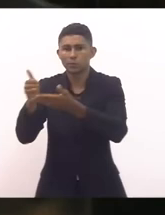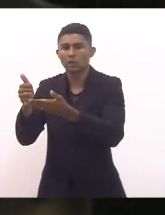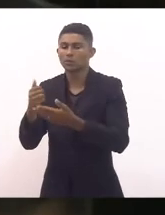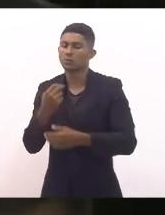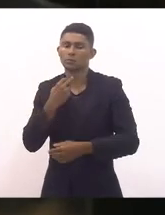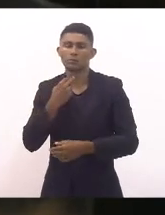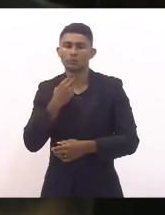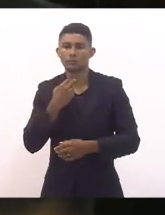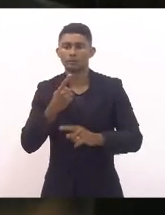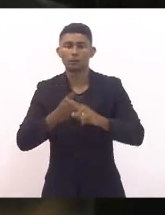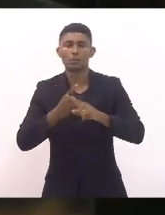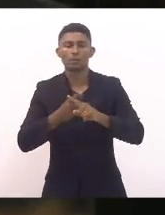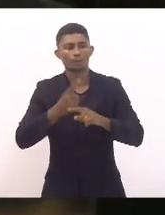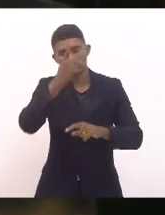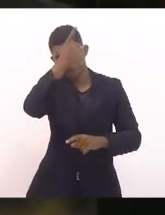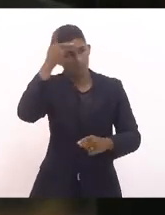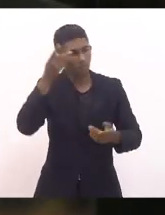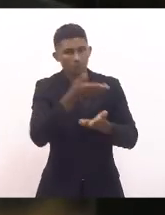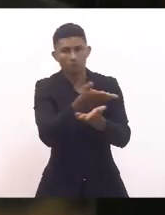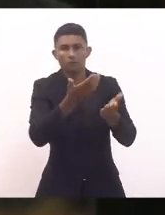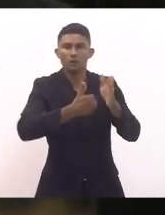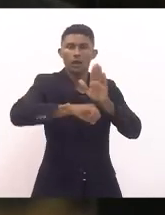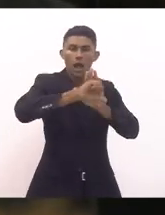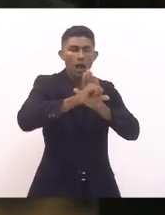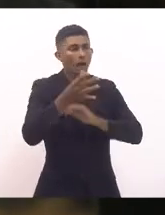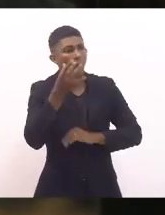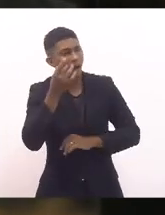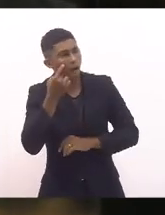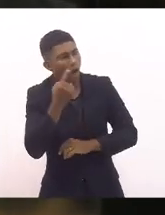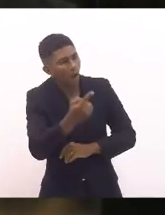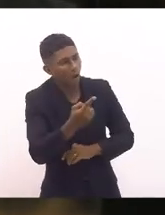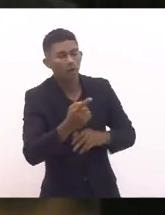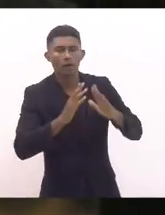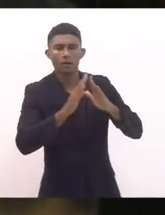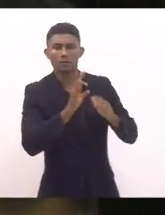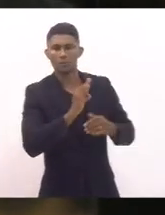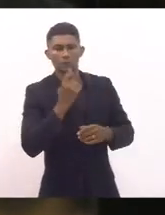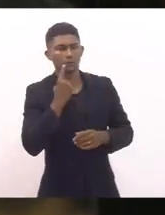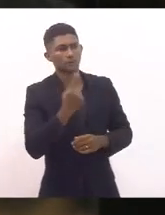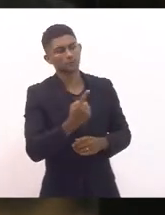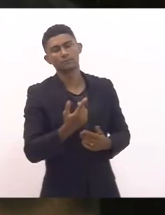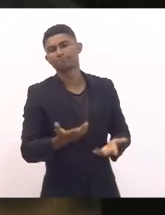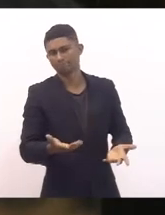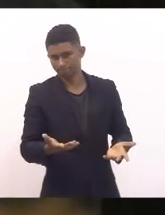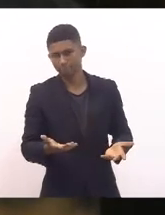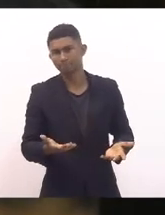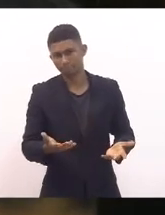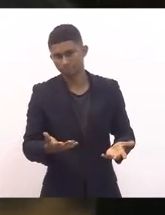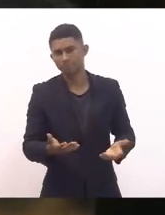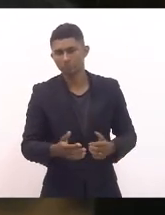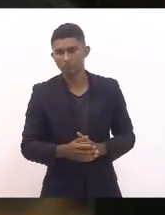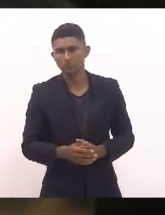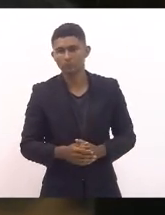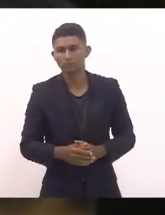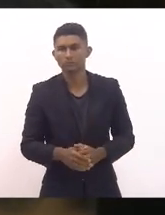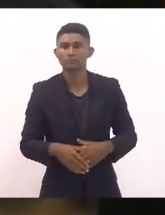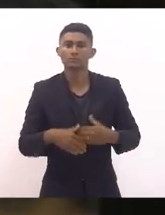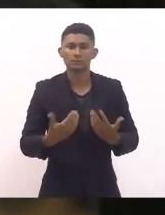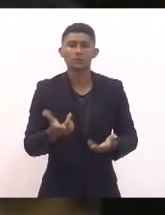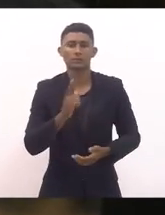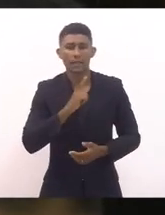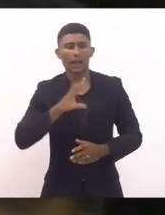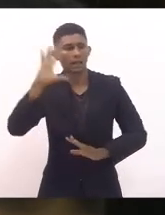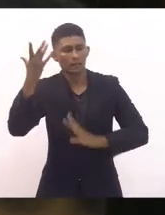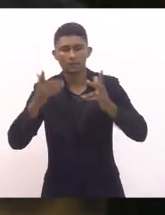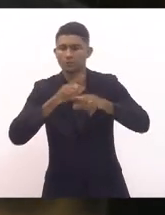que foram pegas cometendo o crime pelo batalhão da Polícia Florestal. E assim são inúmeros